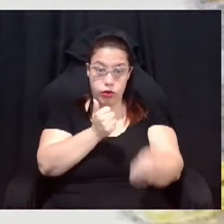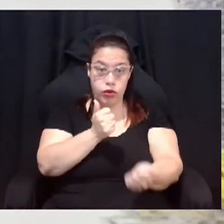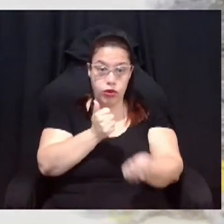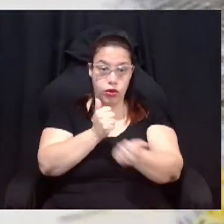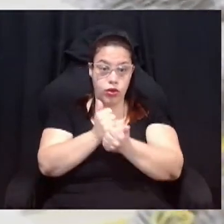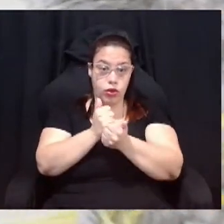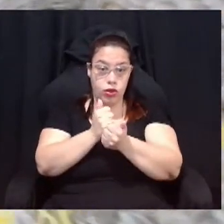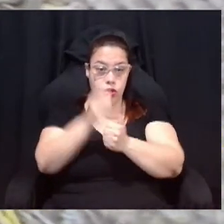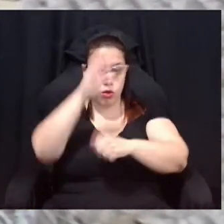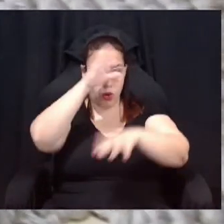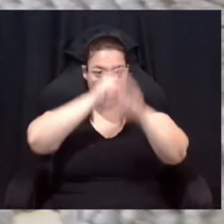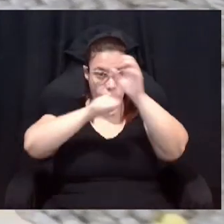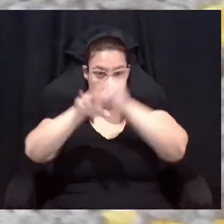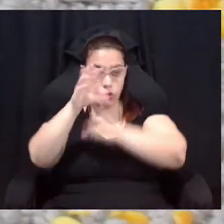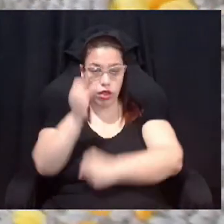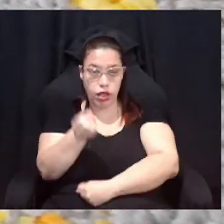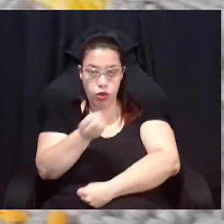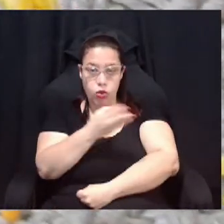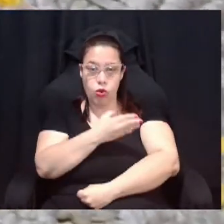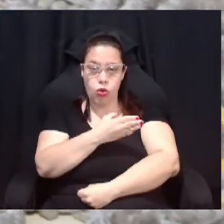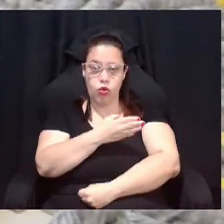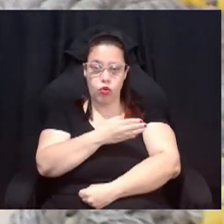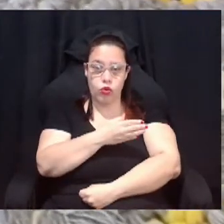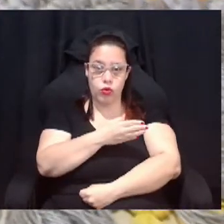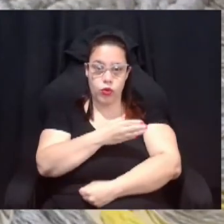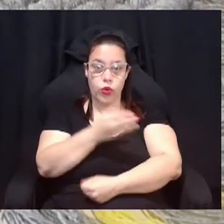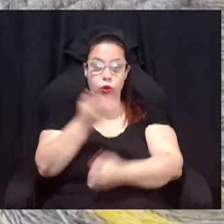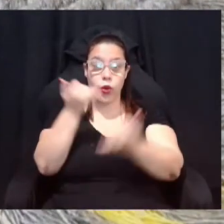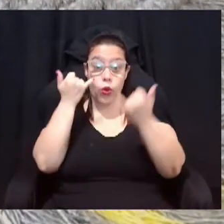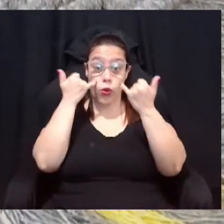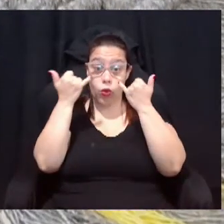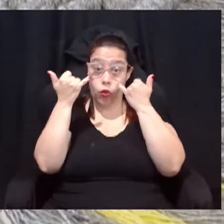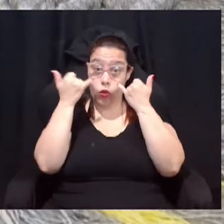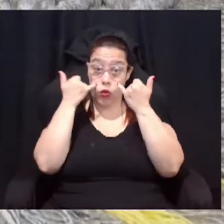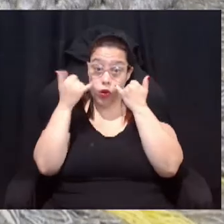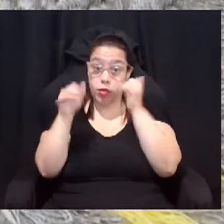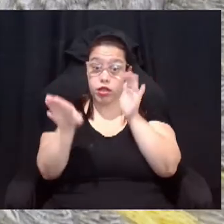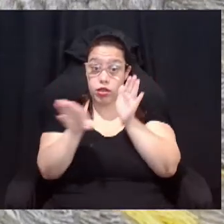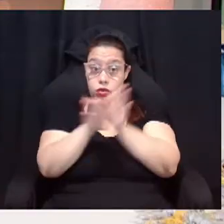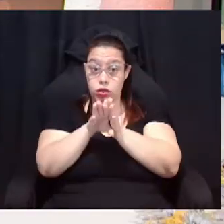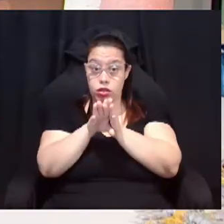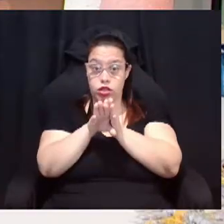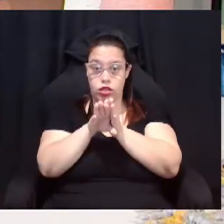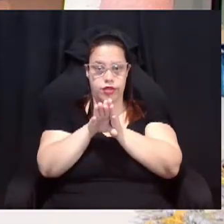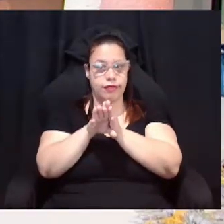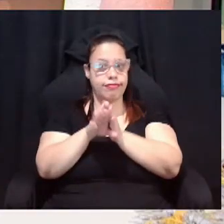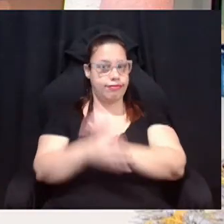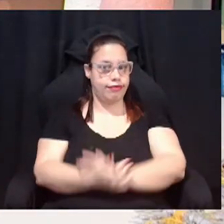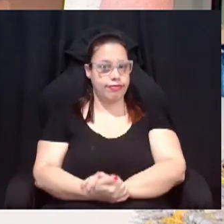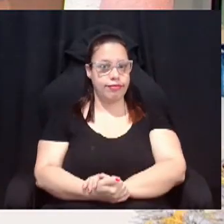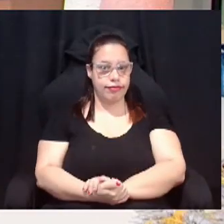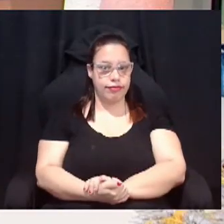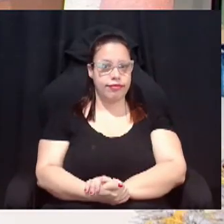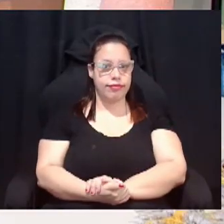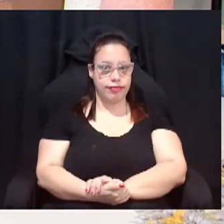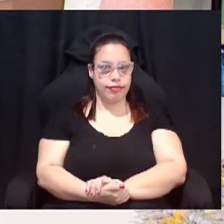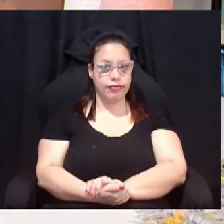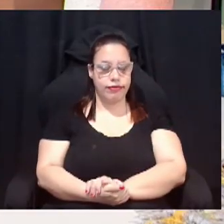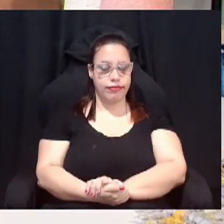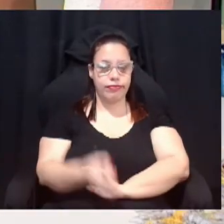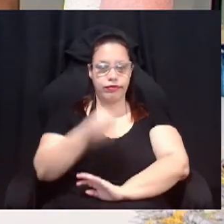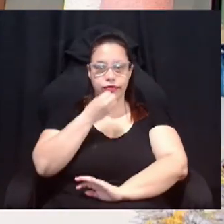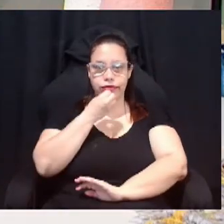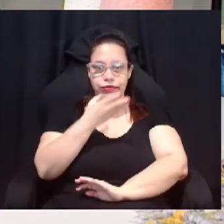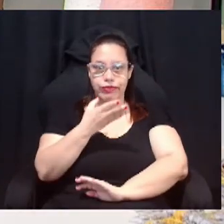aprendizado novo, uma informação que chega, então vai trazendo muito benefício, assim, pra vida.